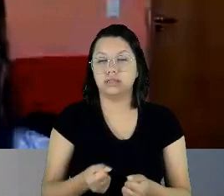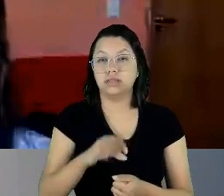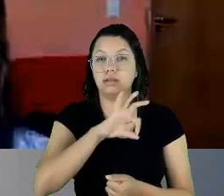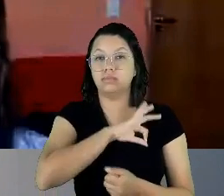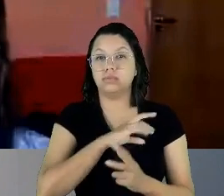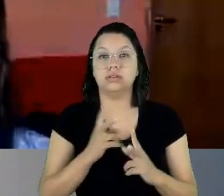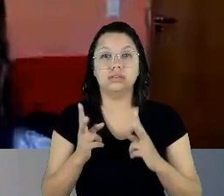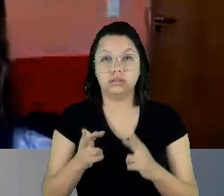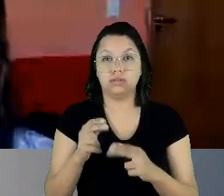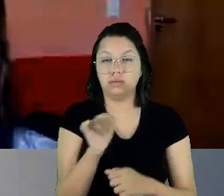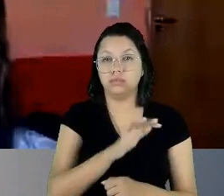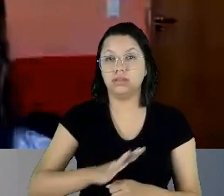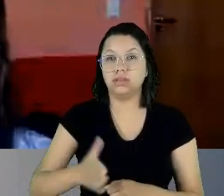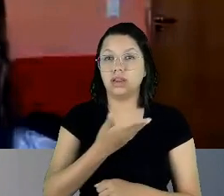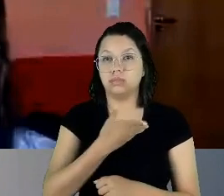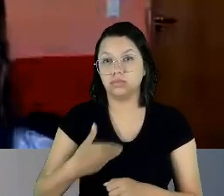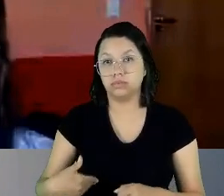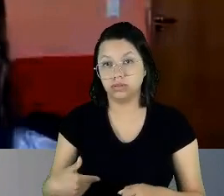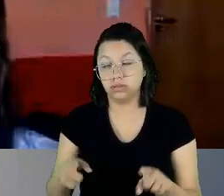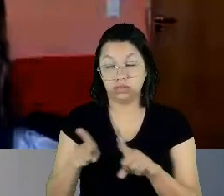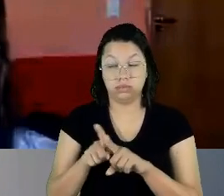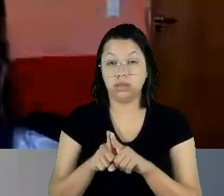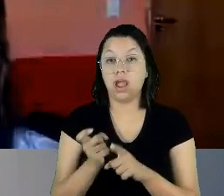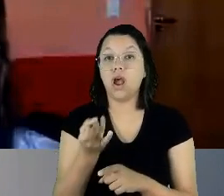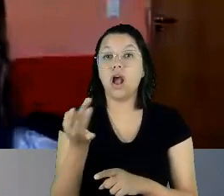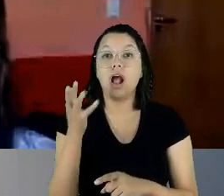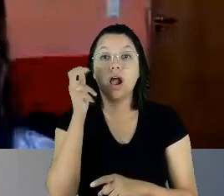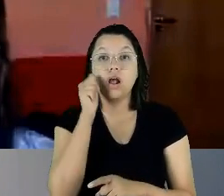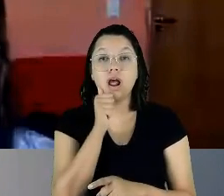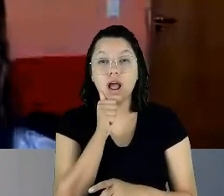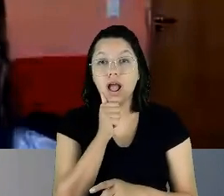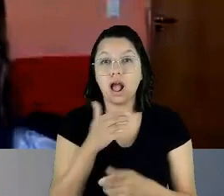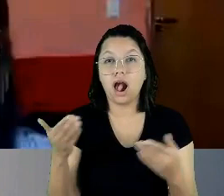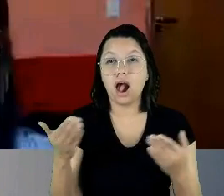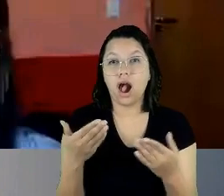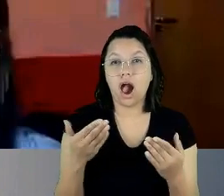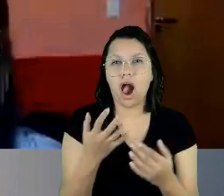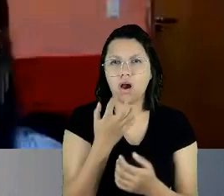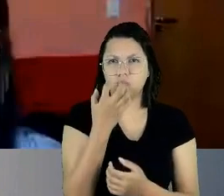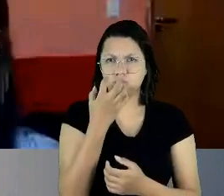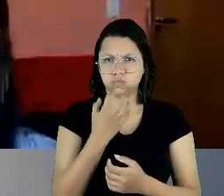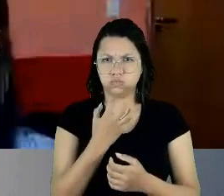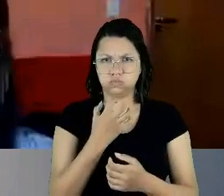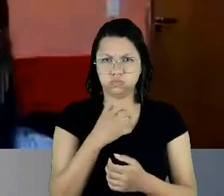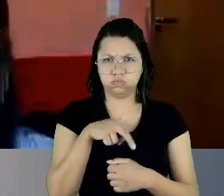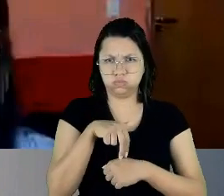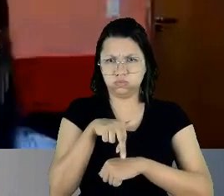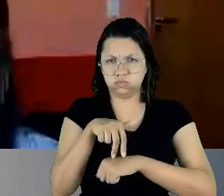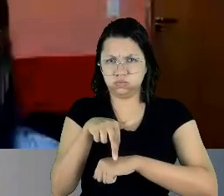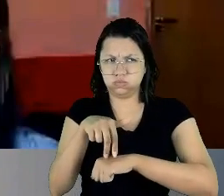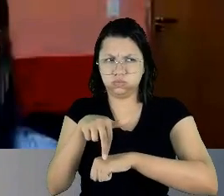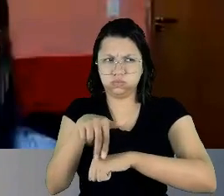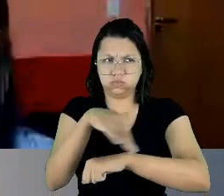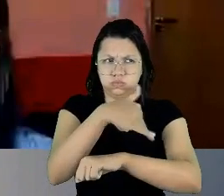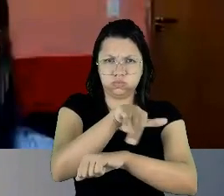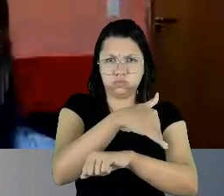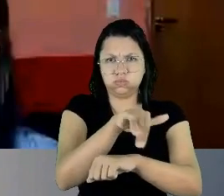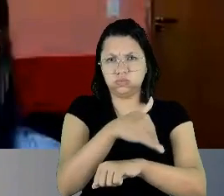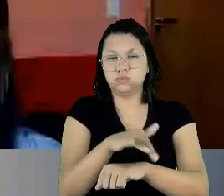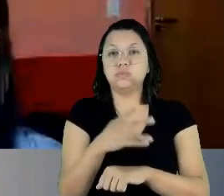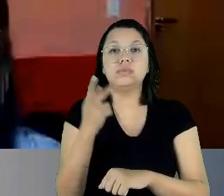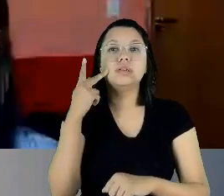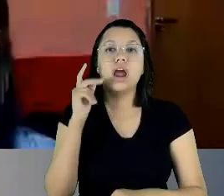polícia, do mesmo modo. E o espaço público, do mesmo modo. Quantas mulheres não andam mais bravas, entre aspas, na rua, carrancudas, né?